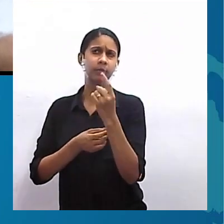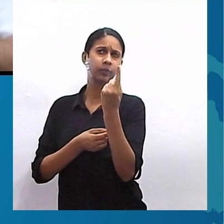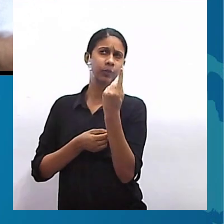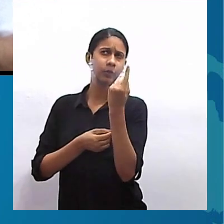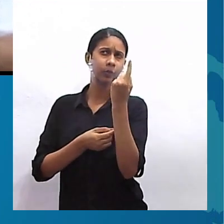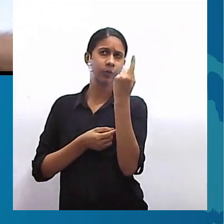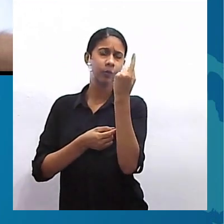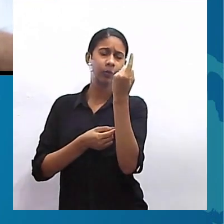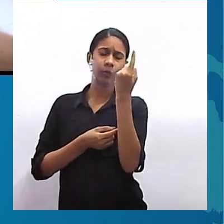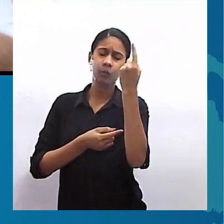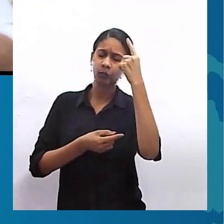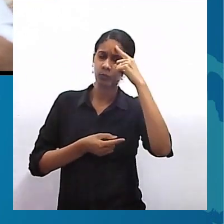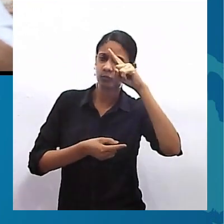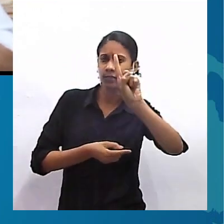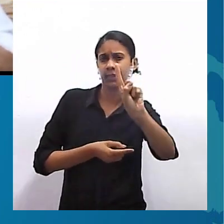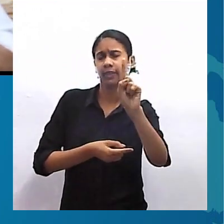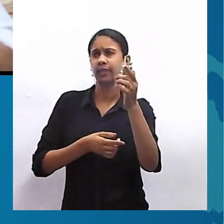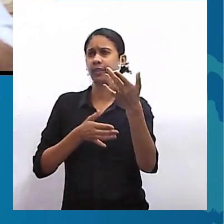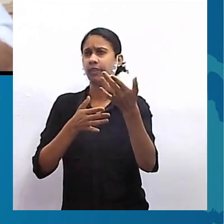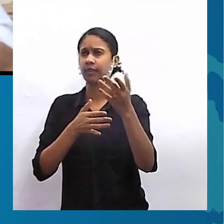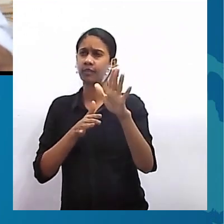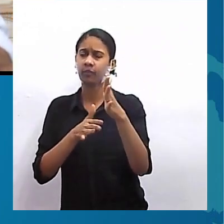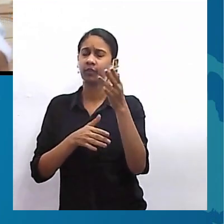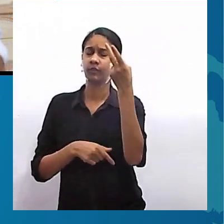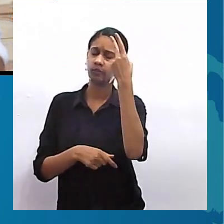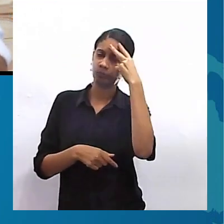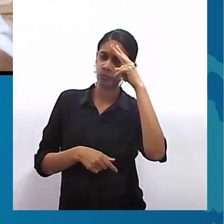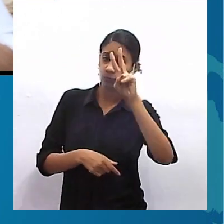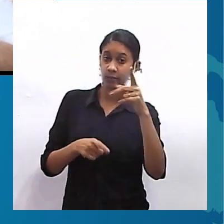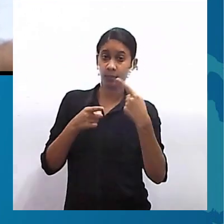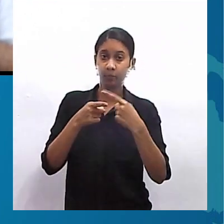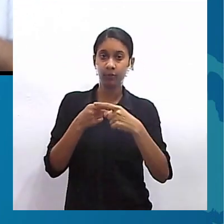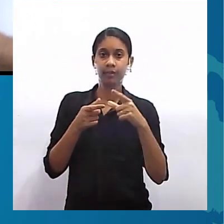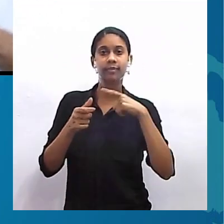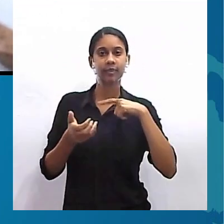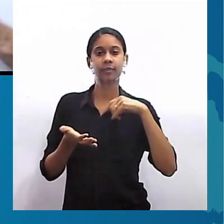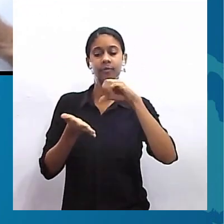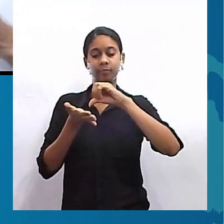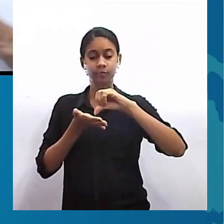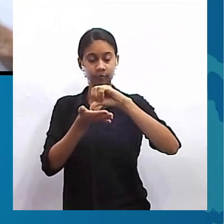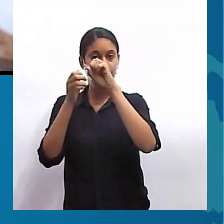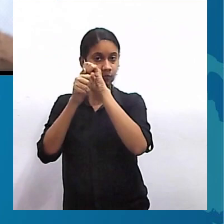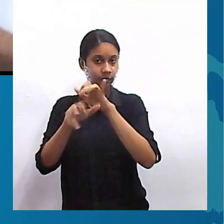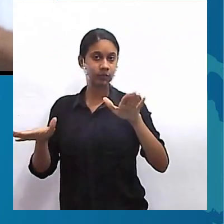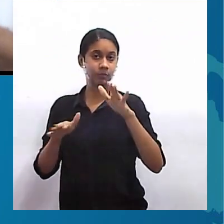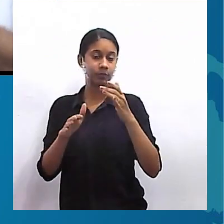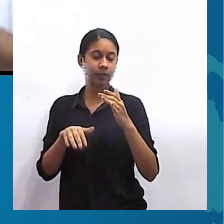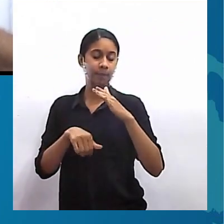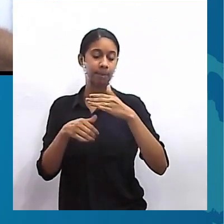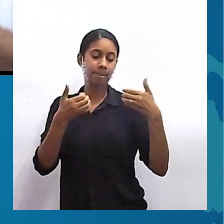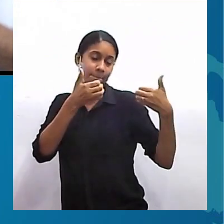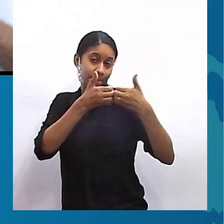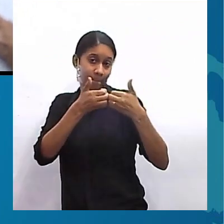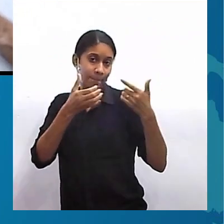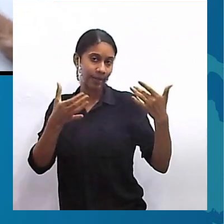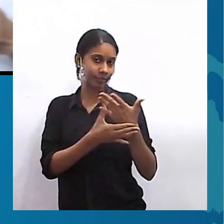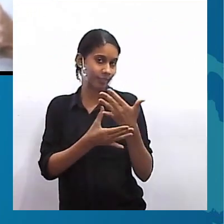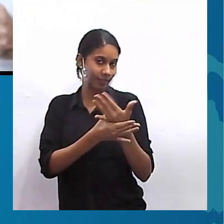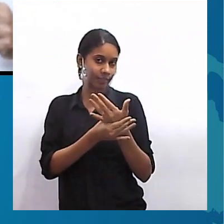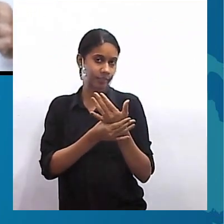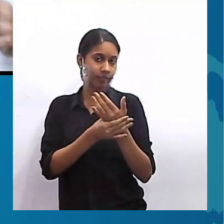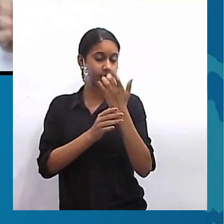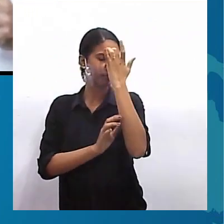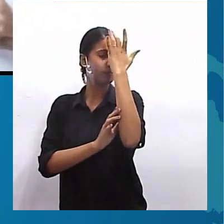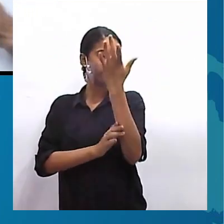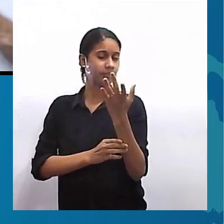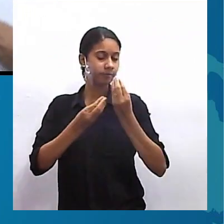2 dias. Por quê? Ela tem um centro de distribuição mais próximo que vai facilitar o trabalho da fábrica. E isso vai melhorar o nível de